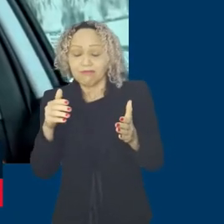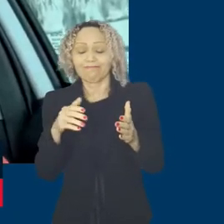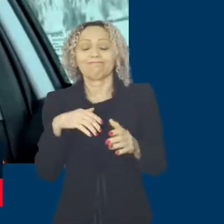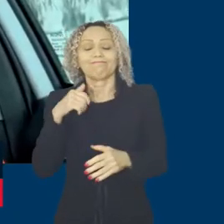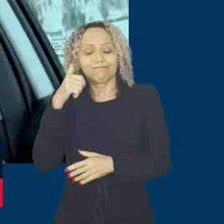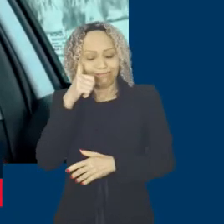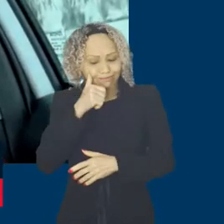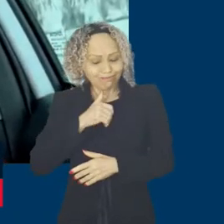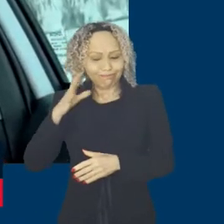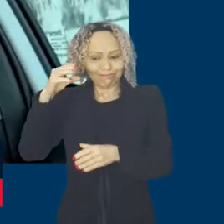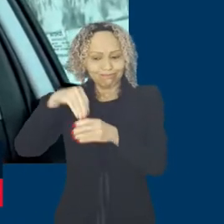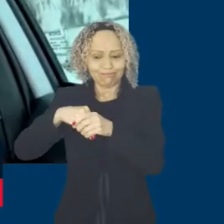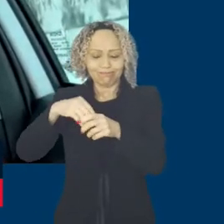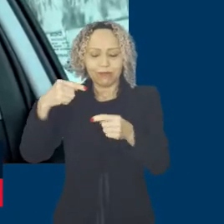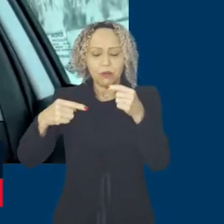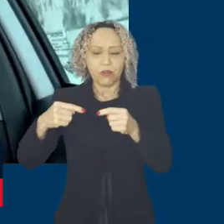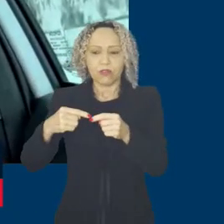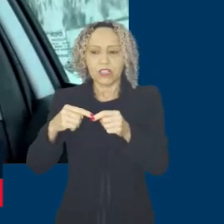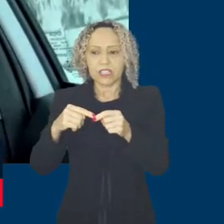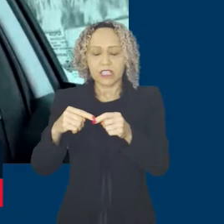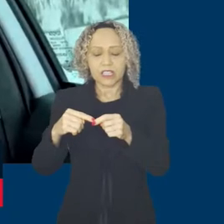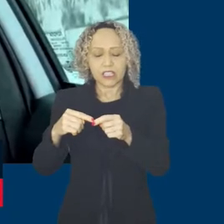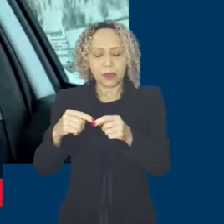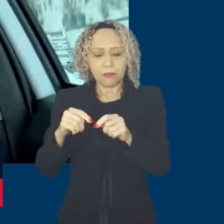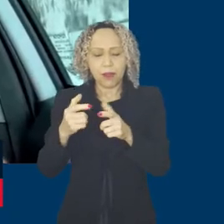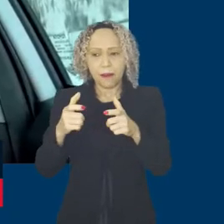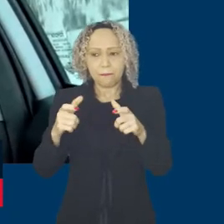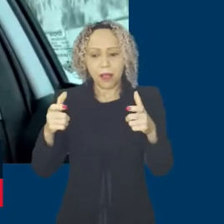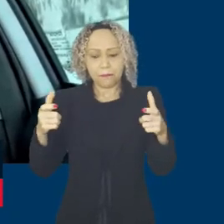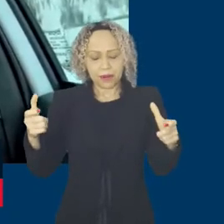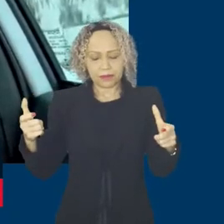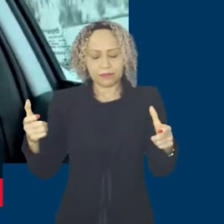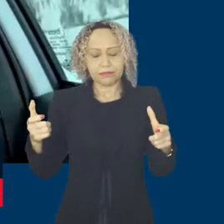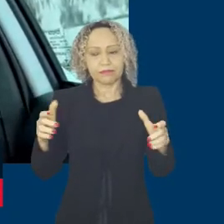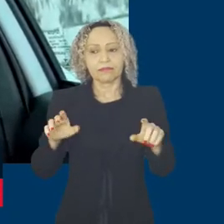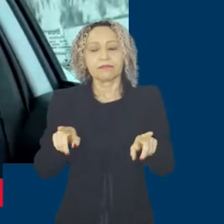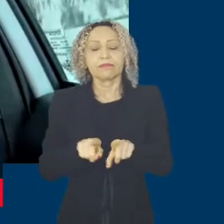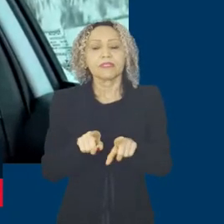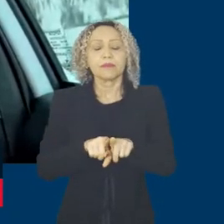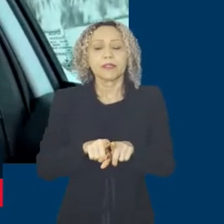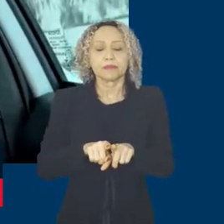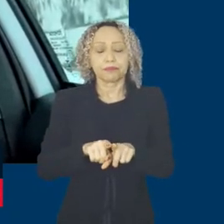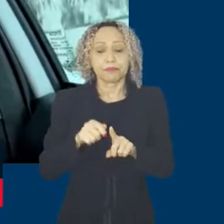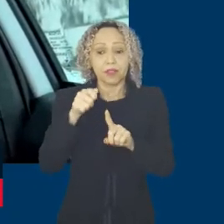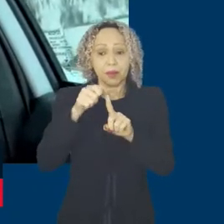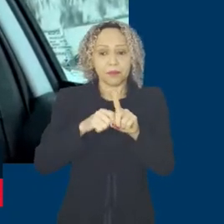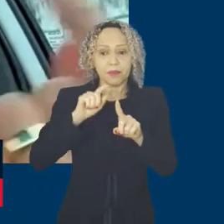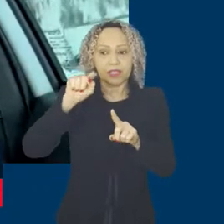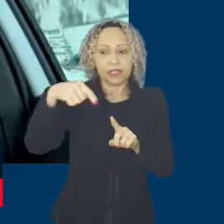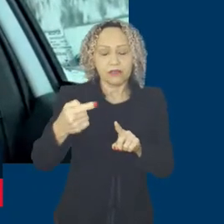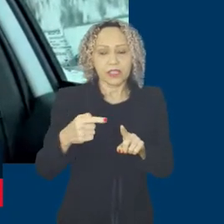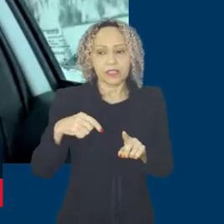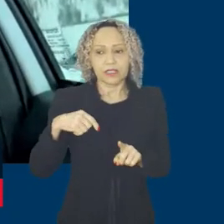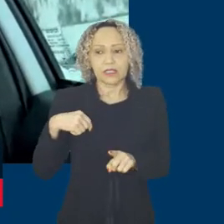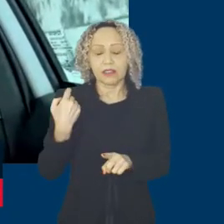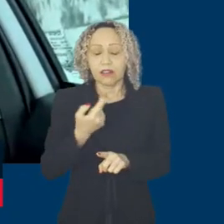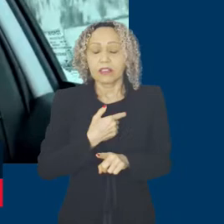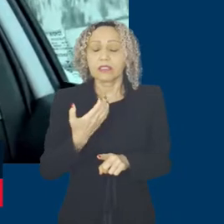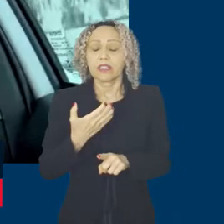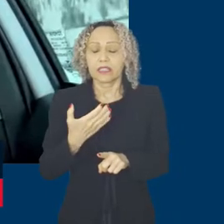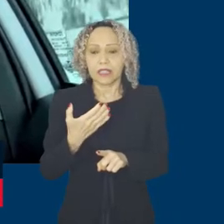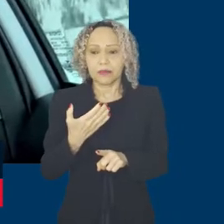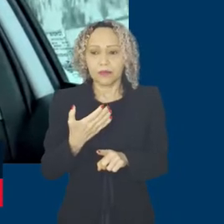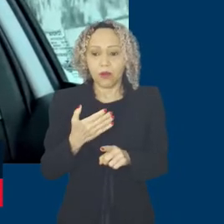política, mas esse momento também é um momento de escutar. Mês que vem a gente quer lançar o projeto Elas por Elas